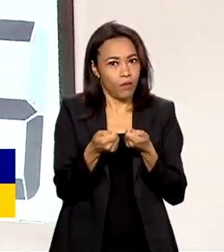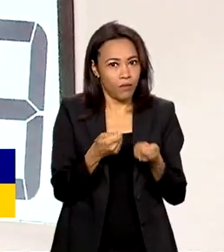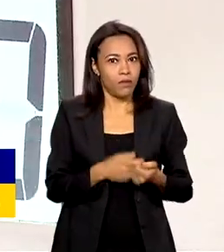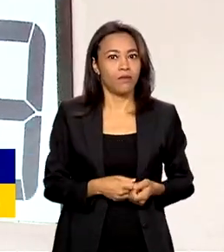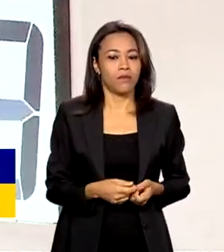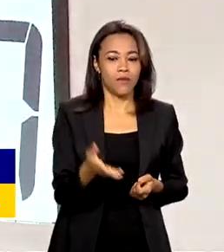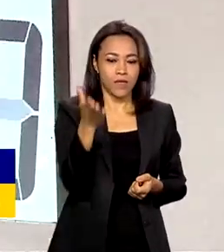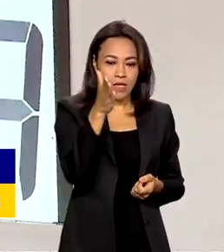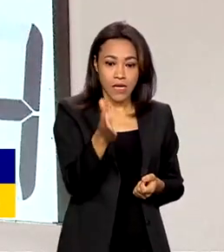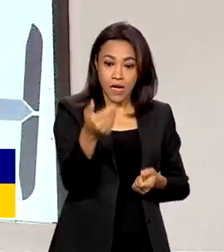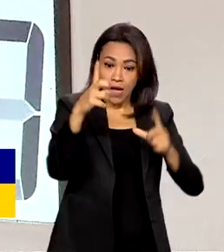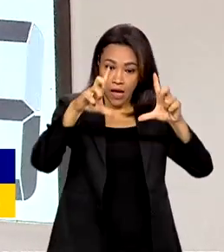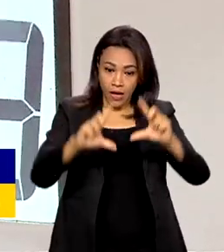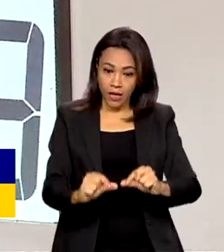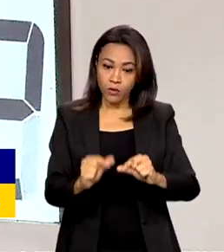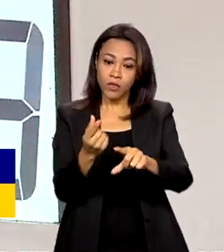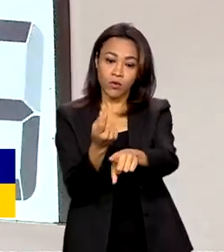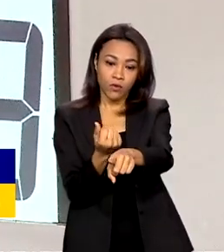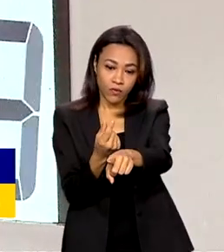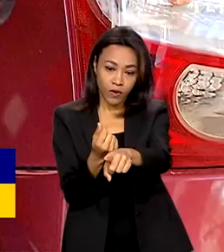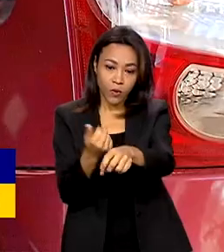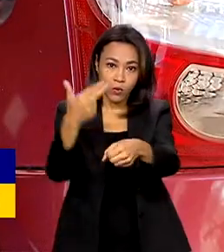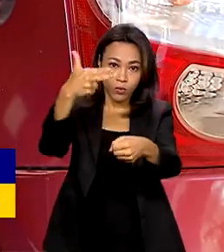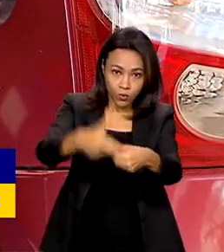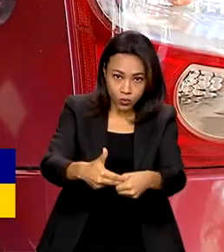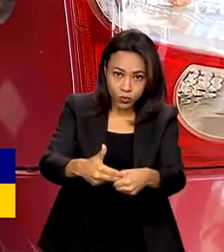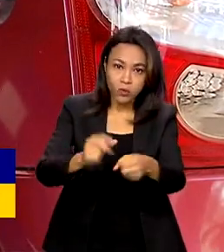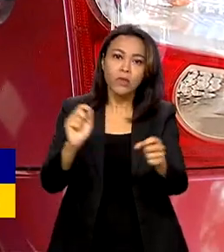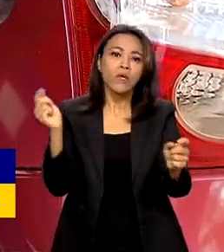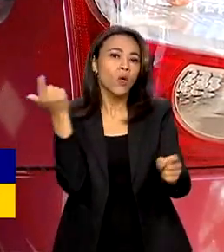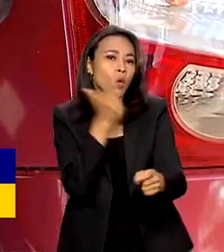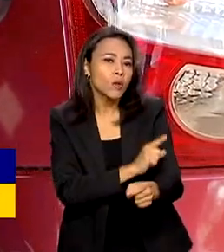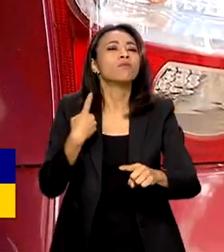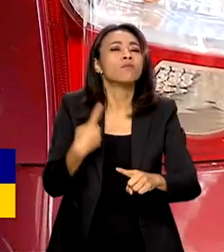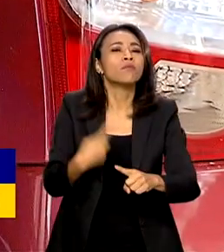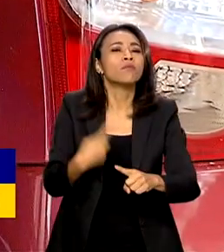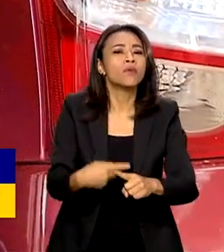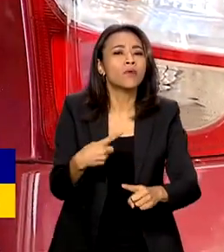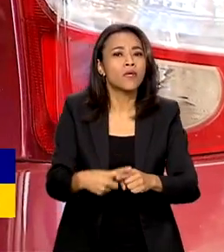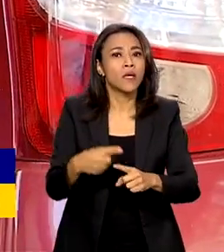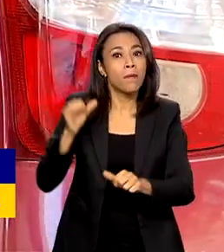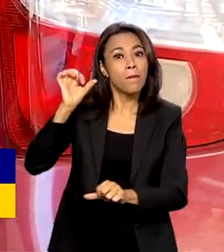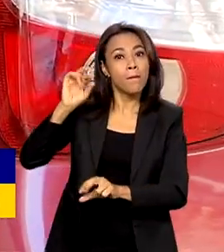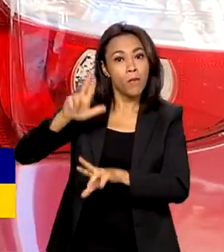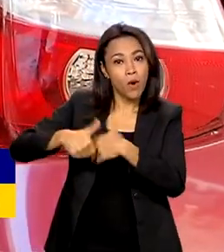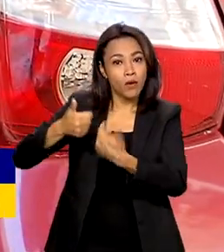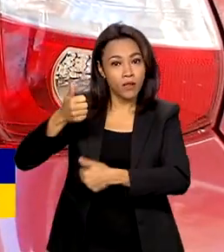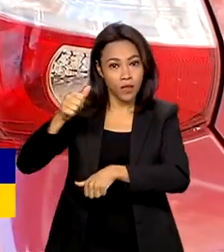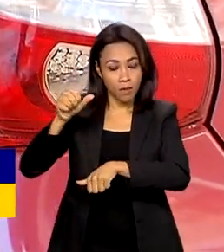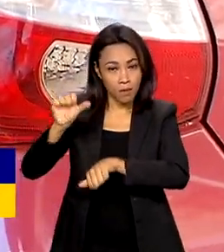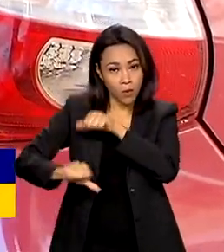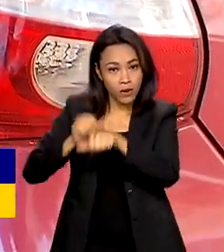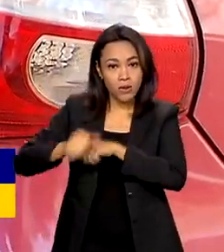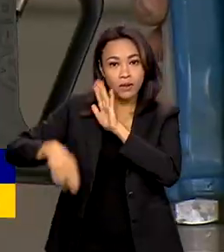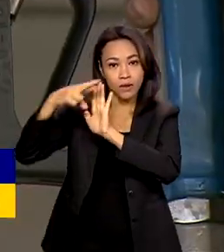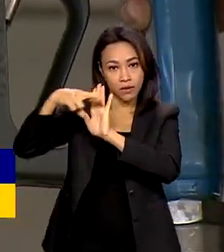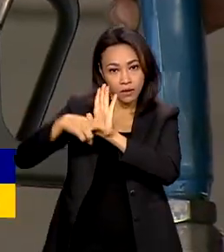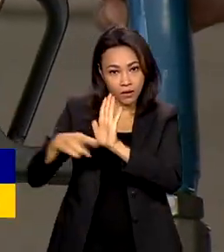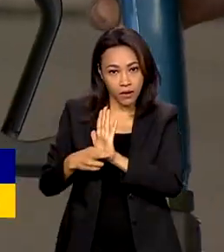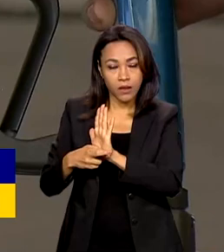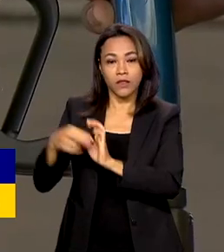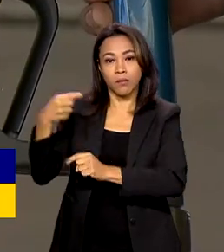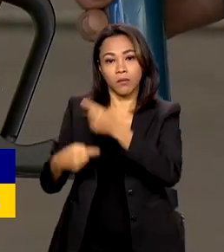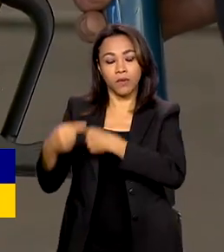A redução nos preços dos combustíveis foi possível graças à mudança política comercial da Petrobras, que